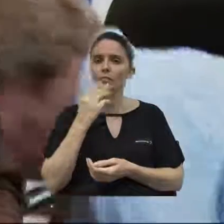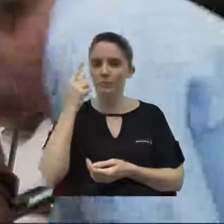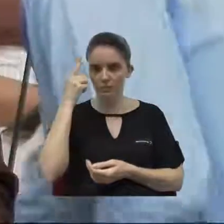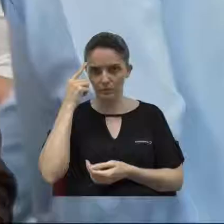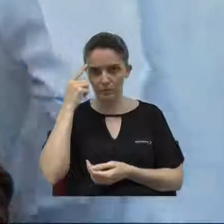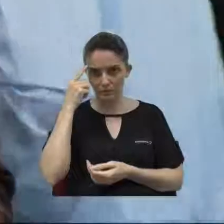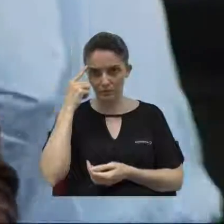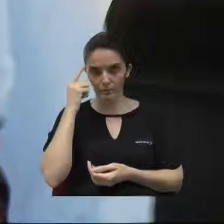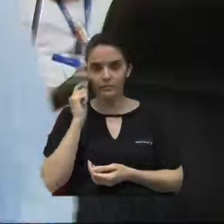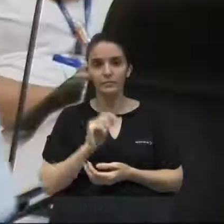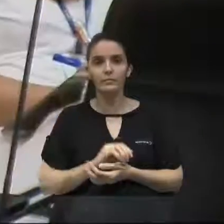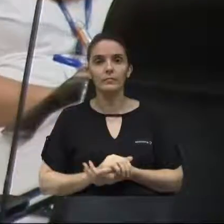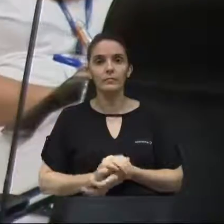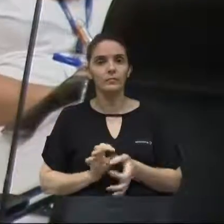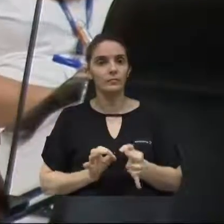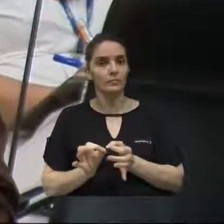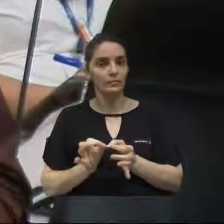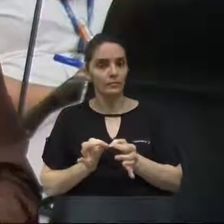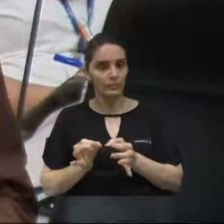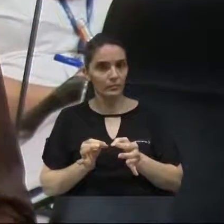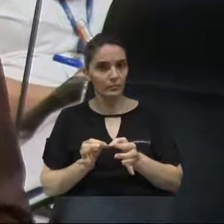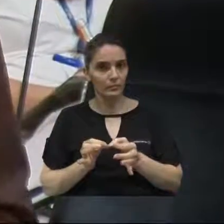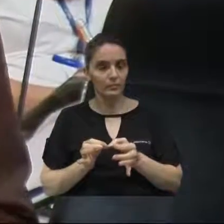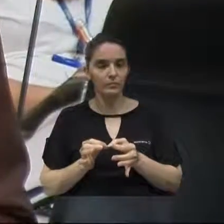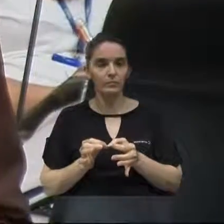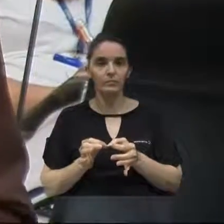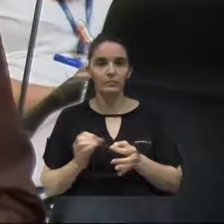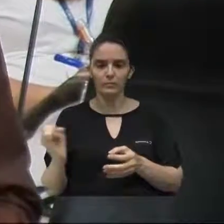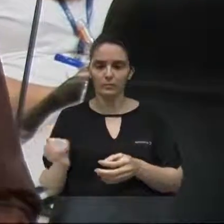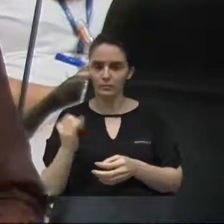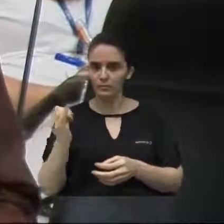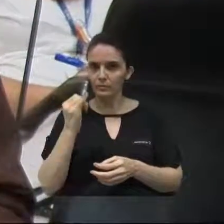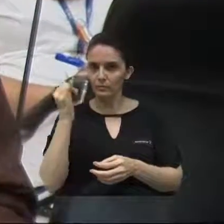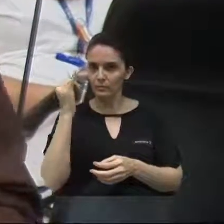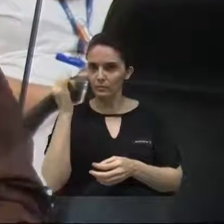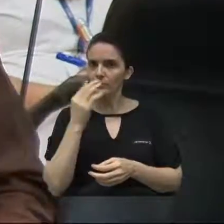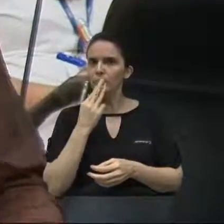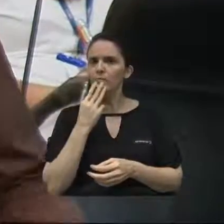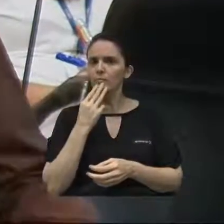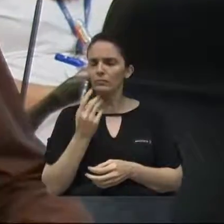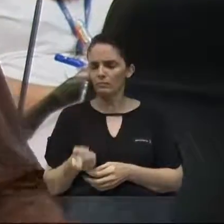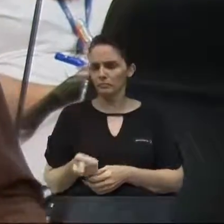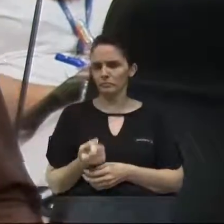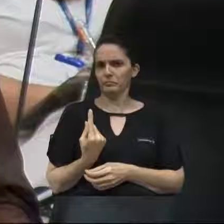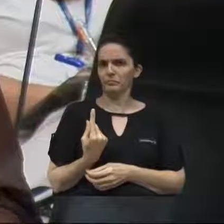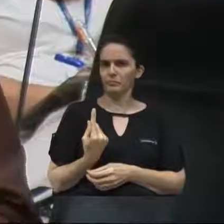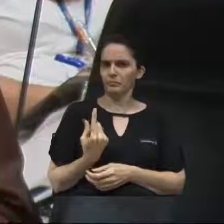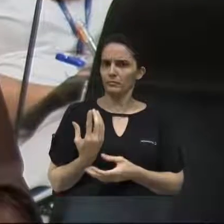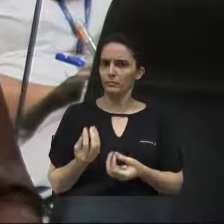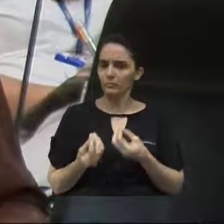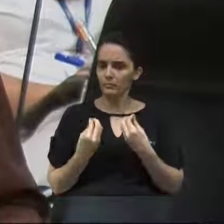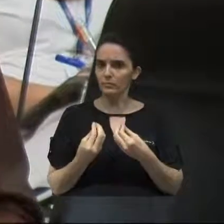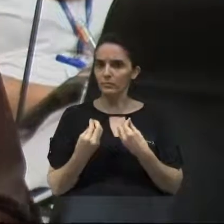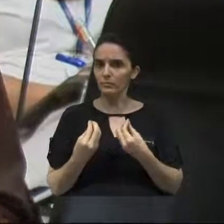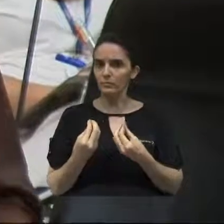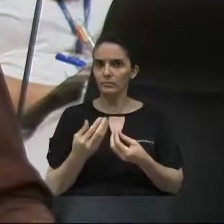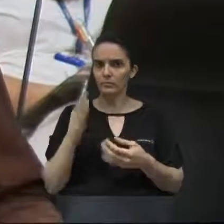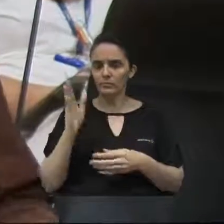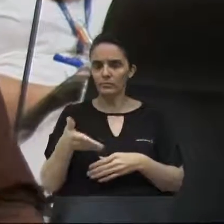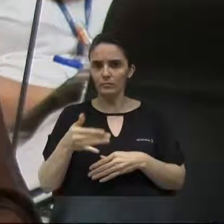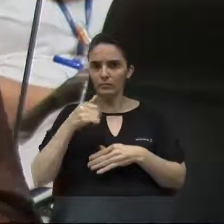realmente um projeto dessa natureza muito me estranha, né, já ter sido